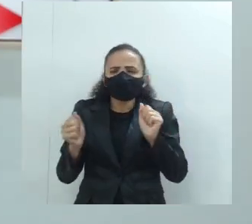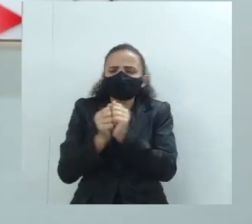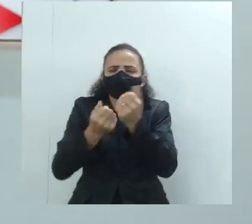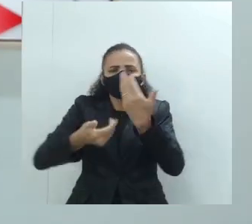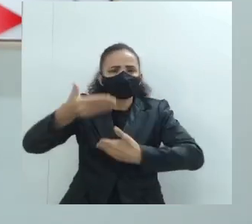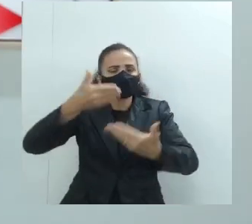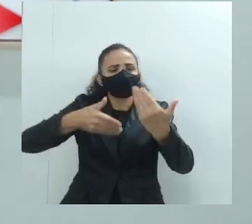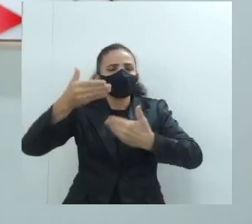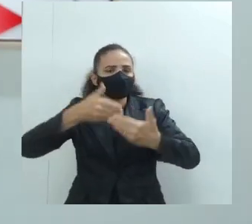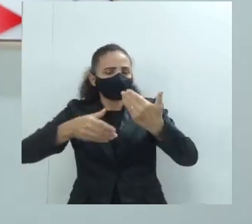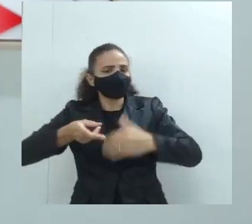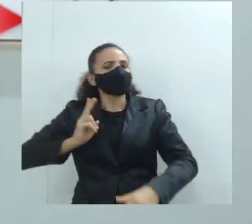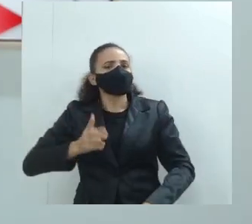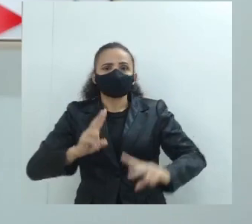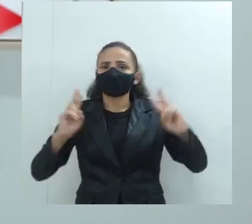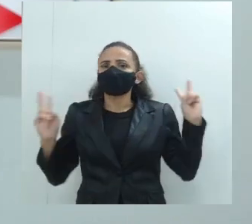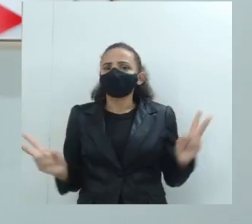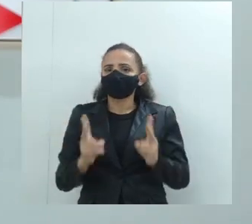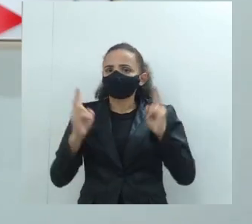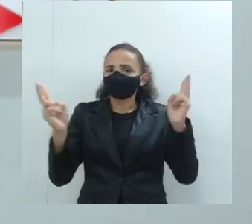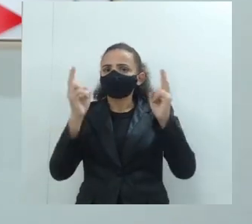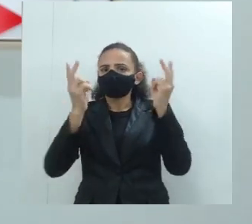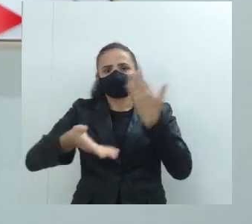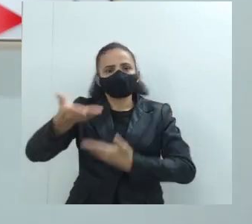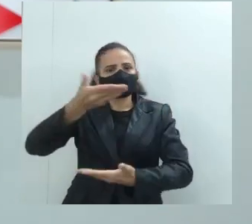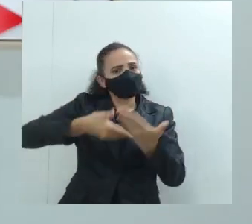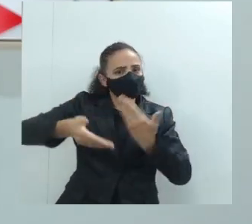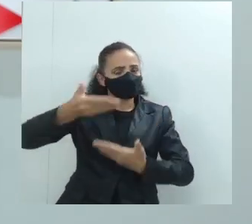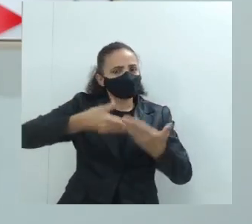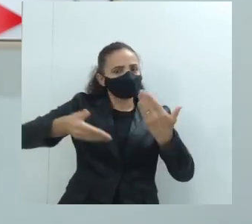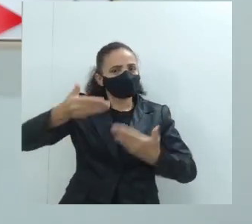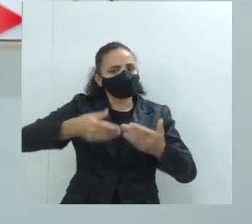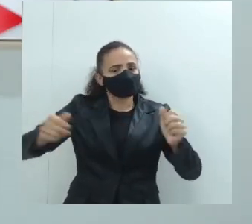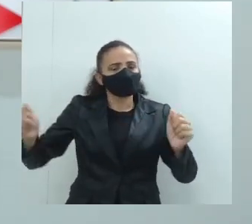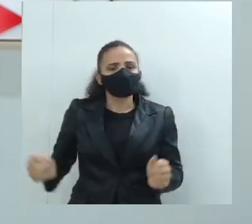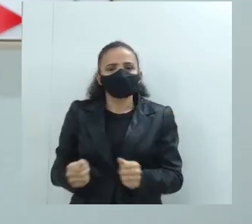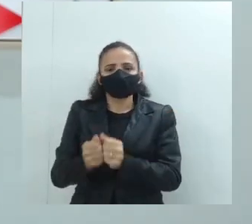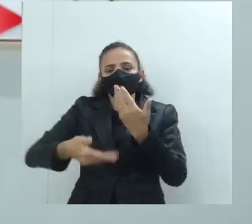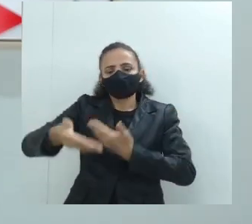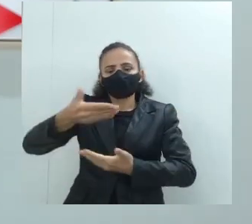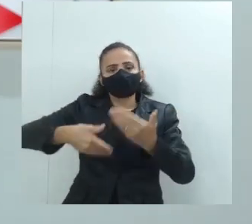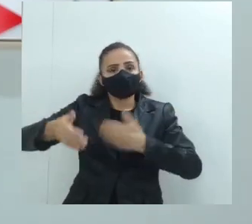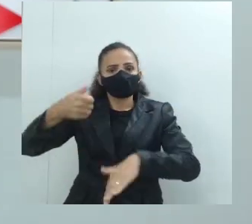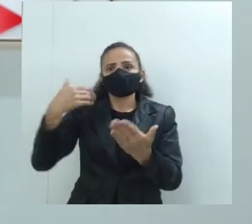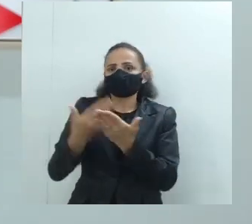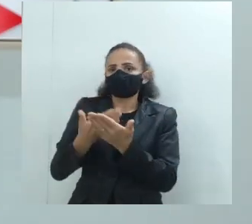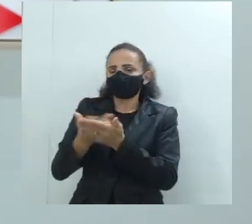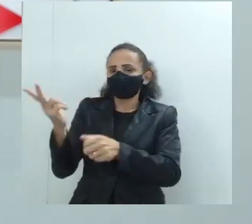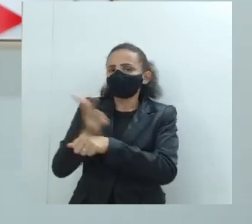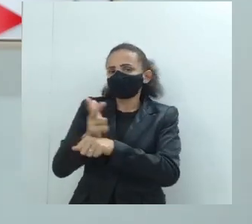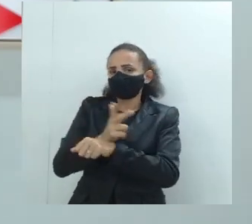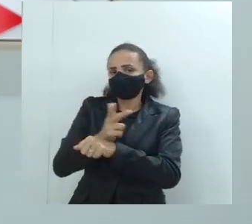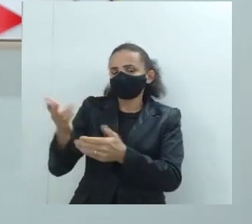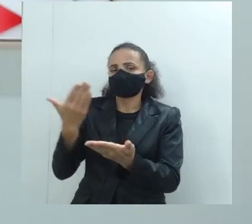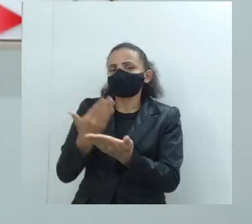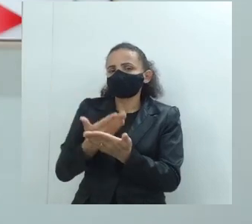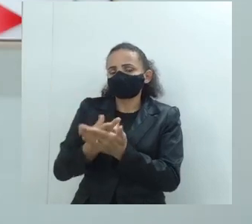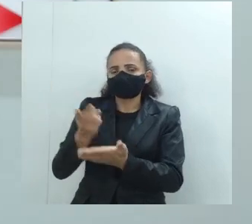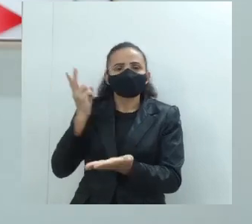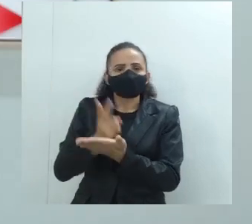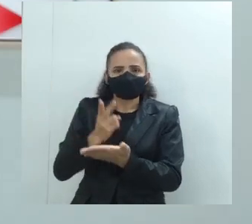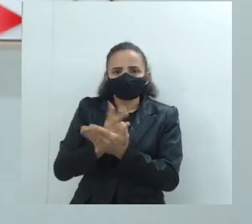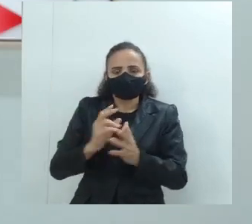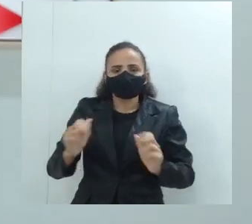acento, para poder valorizar essa parceria, a nossa grande parceria das nossas videoaulas, das aulas que estão sempre